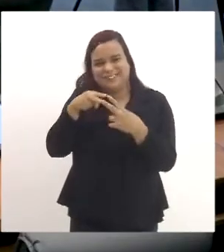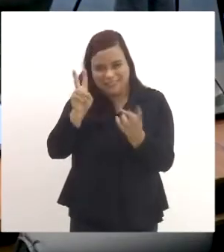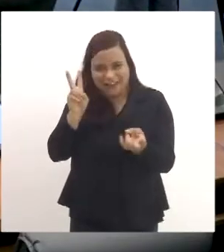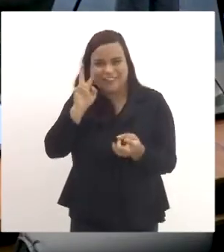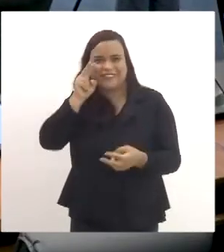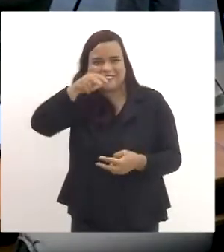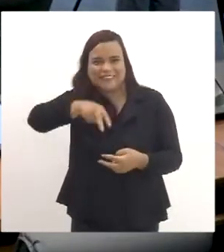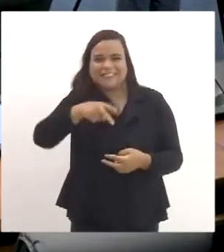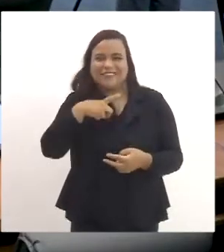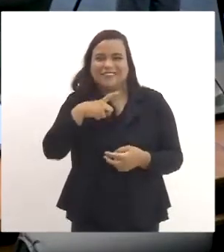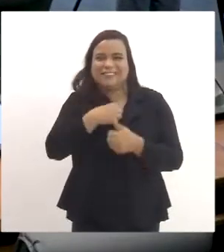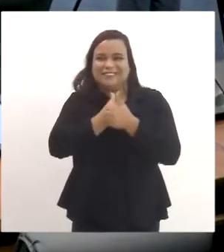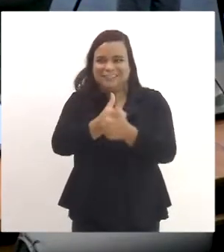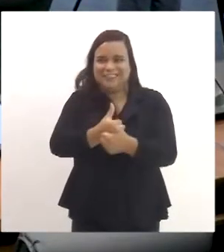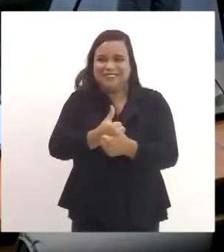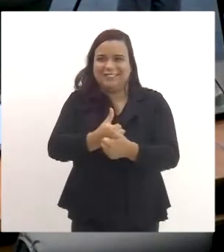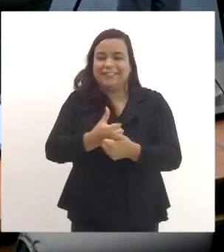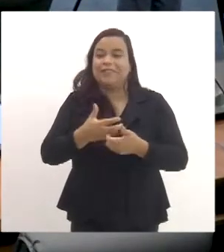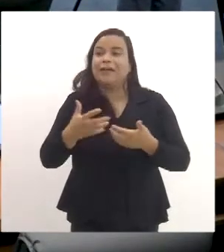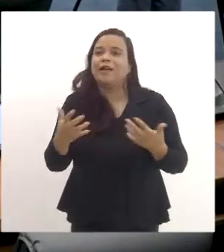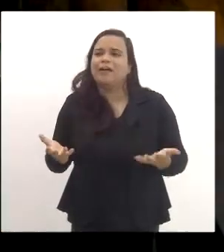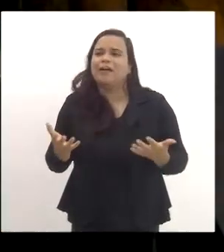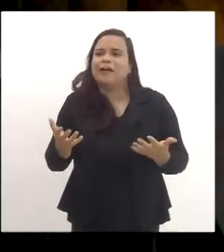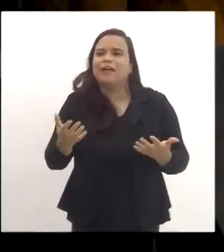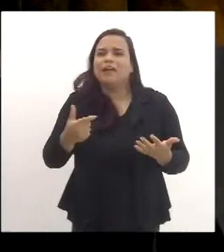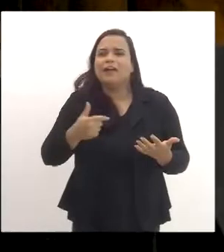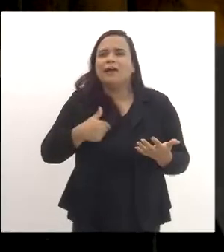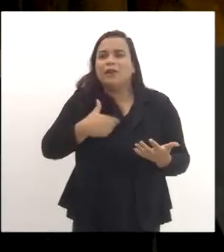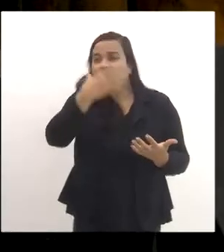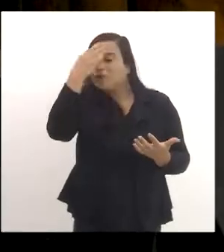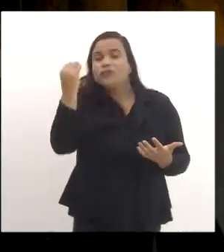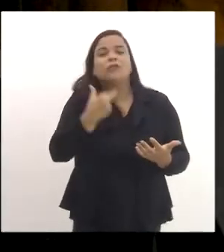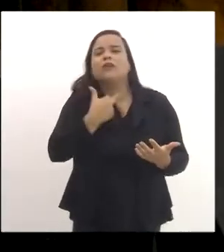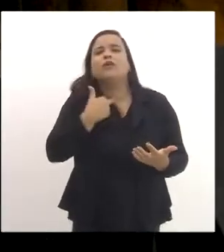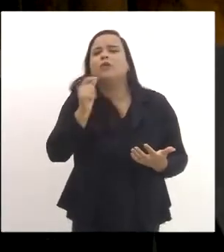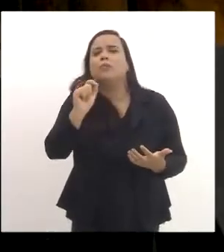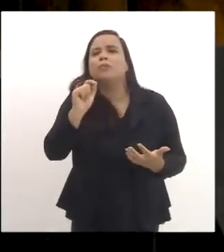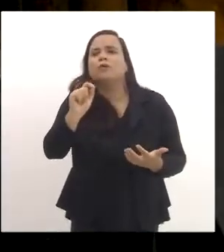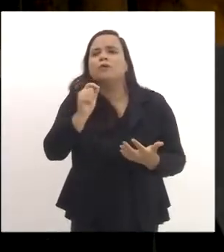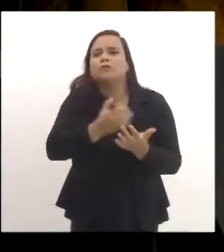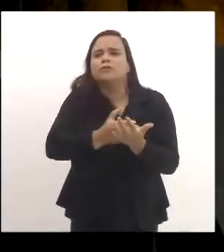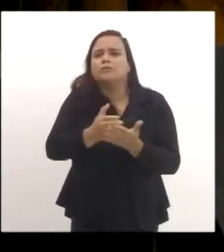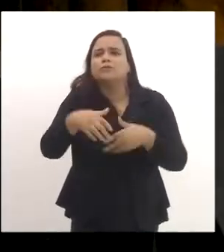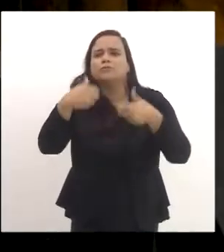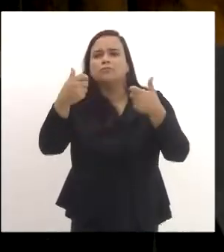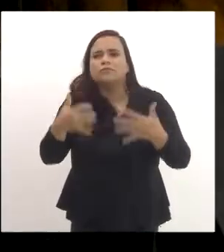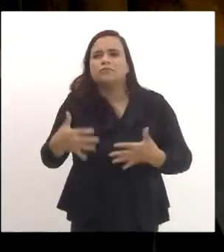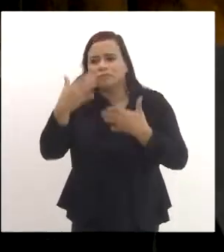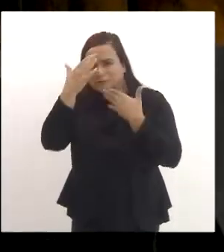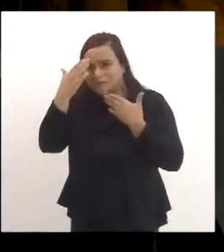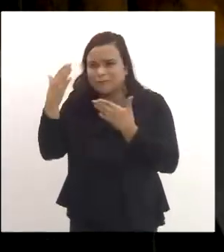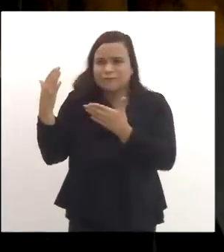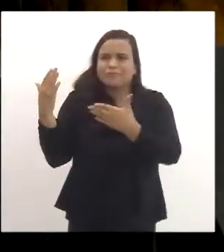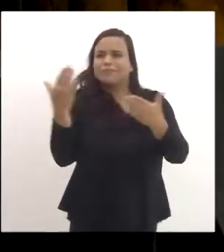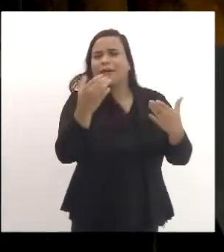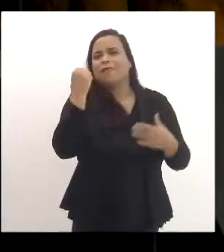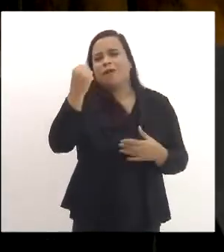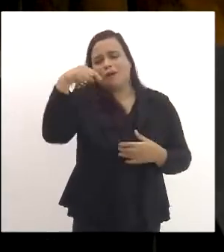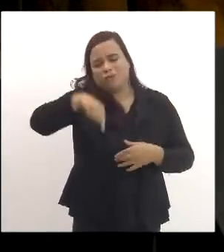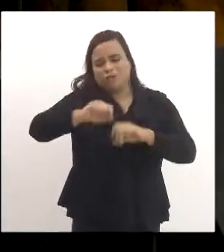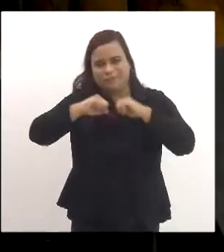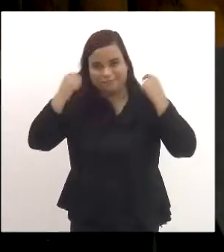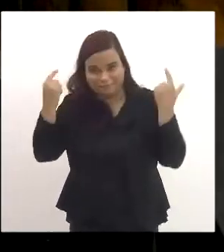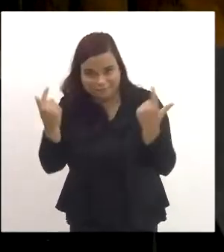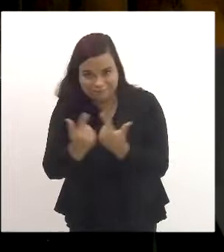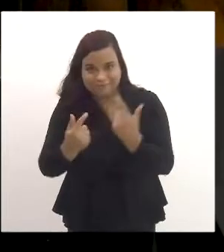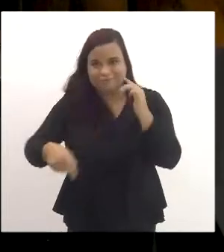assistem a esta sessão. Não posso deixar de começar por fazer um reconhecimento e um agradecimento profundo a toda a Assembleia